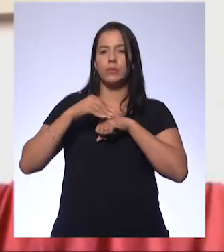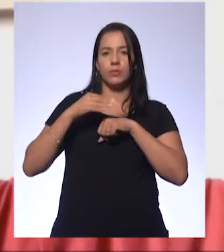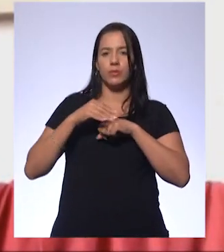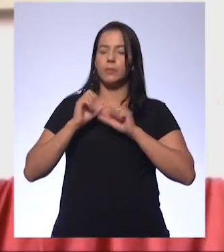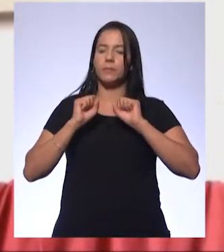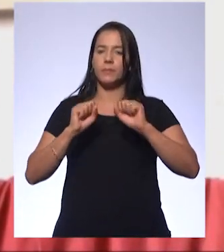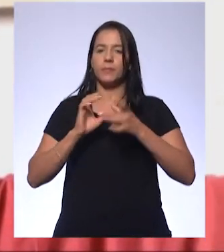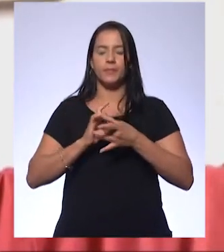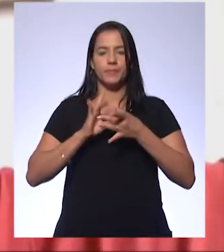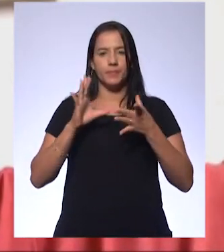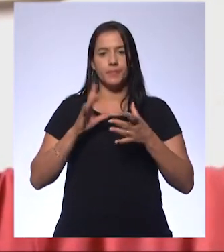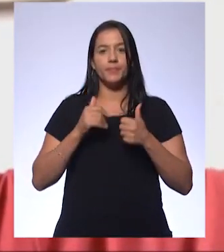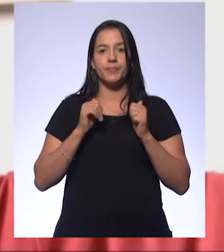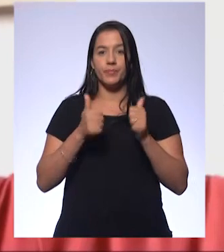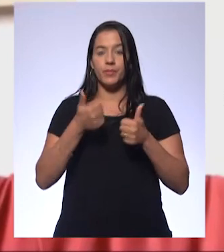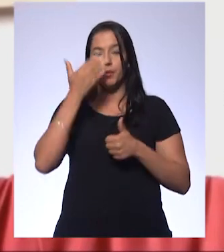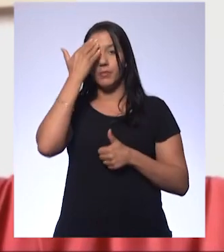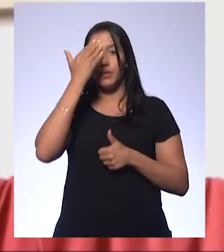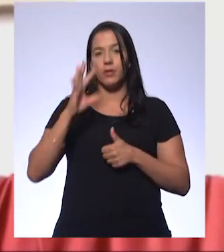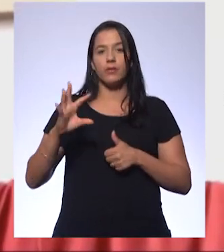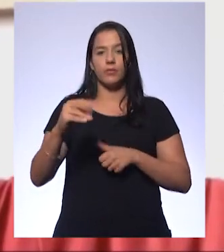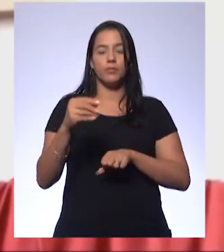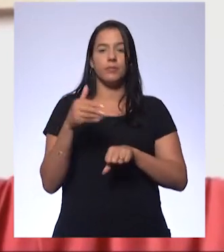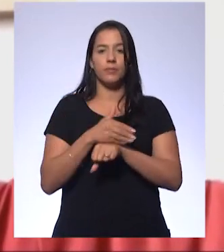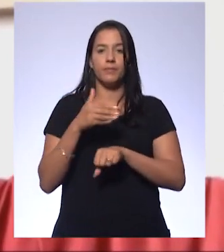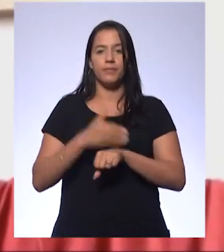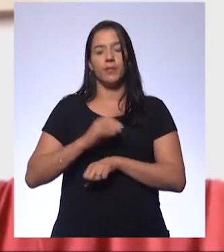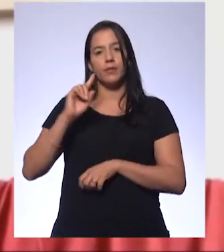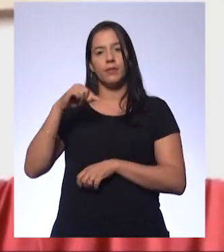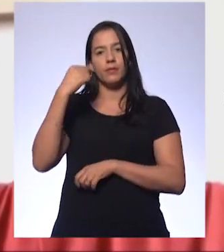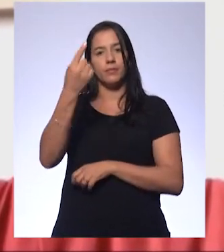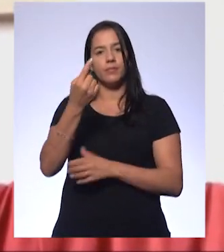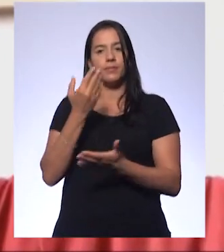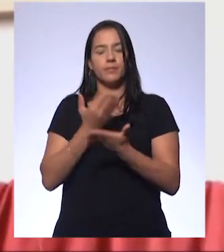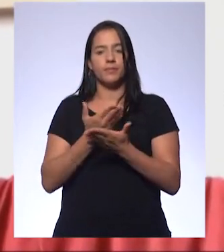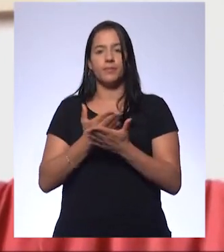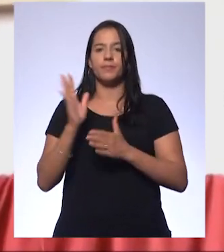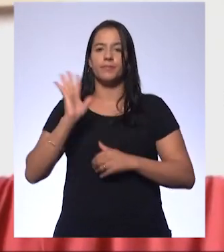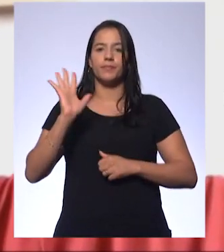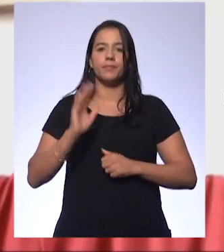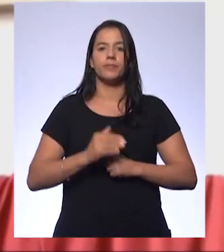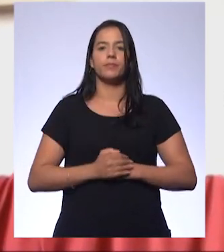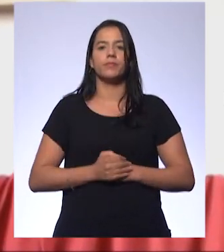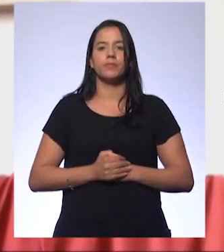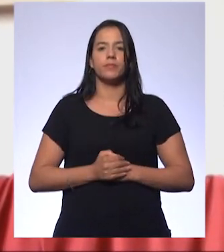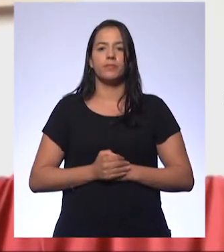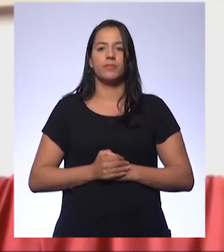certo? Muito obrigada a todos pela participação. A gente se vê até uma próxima aula. Tchau, tchau.